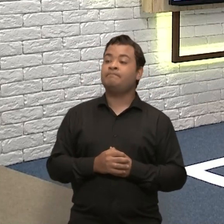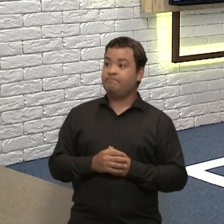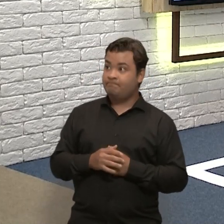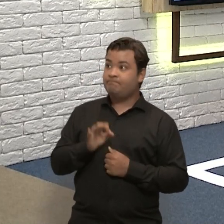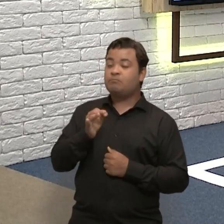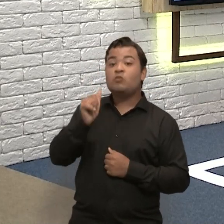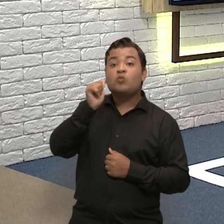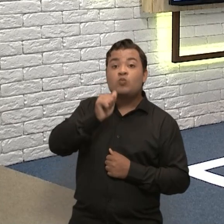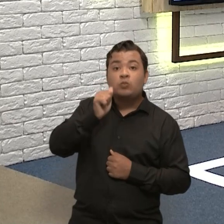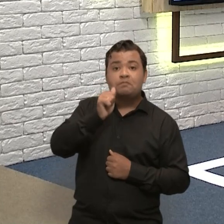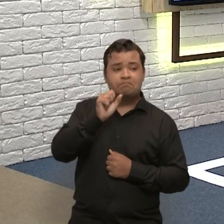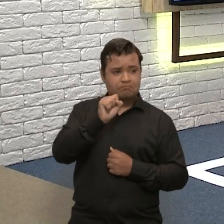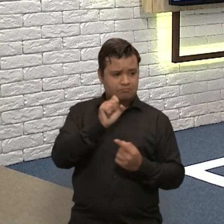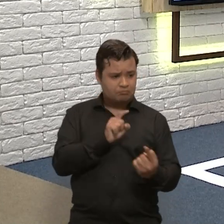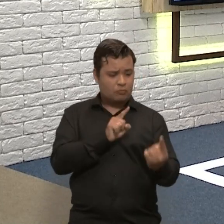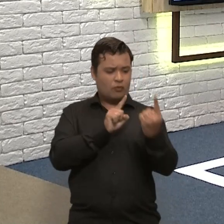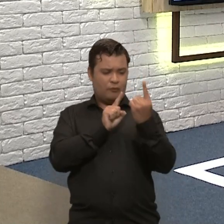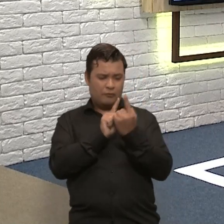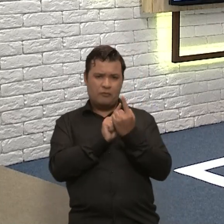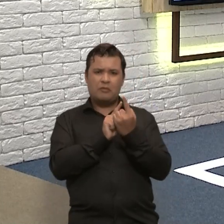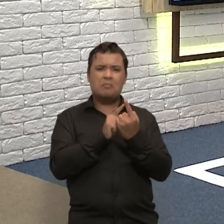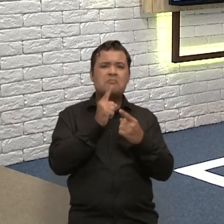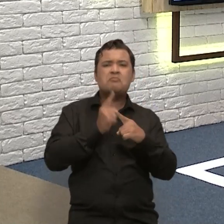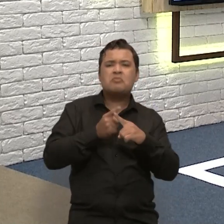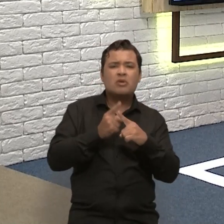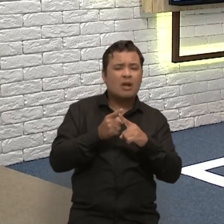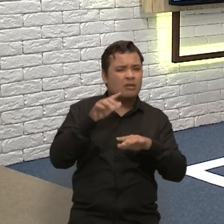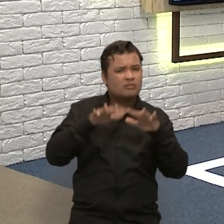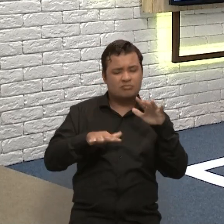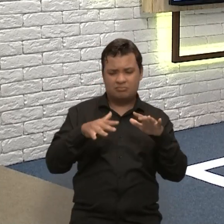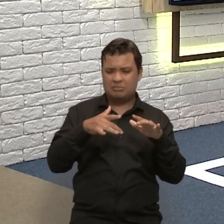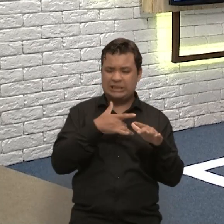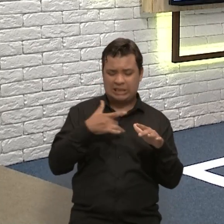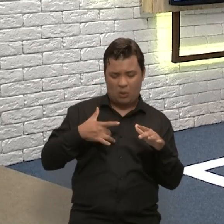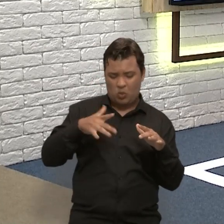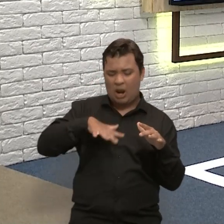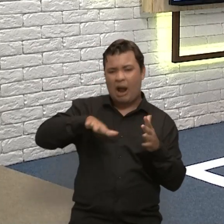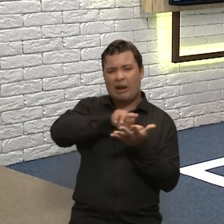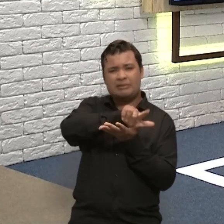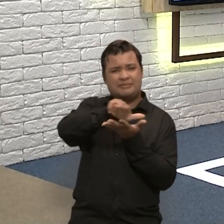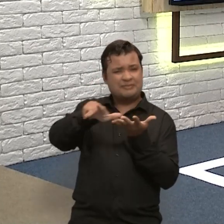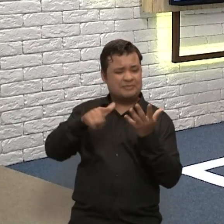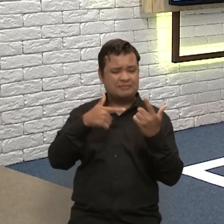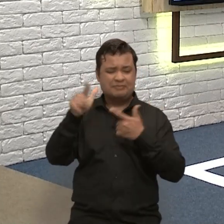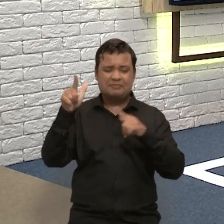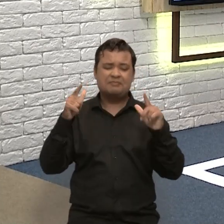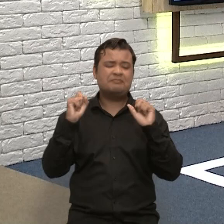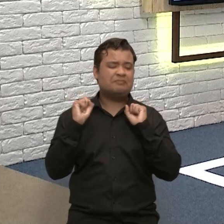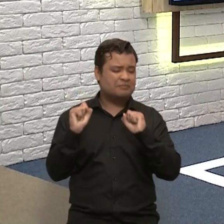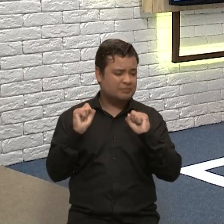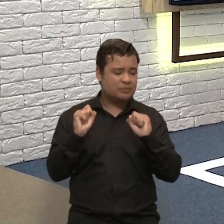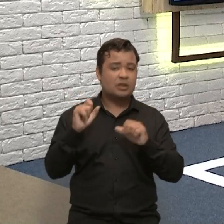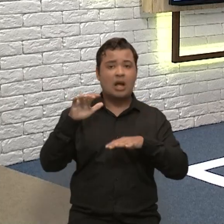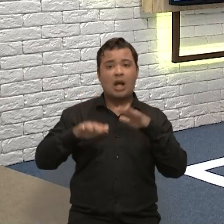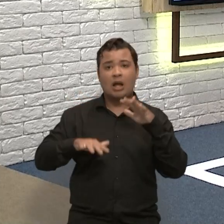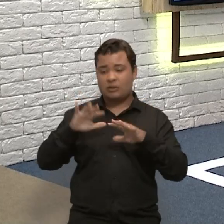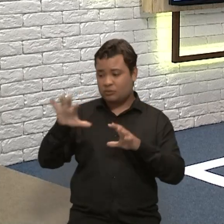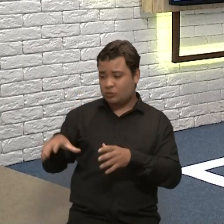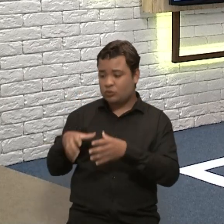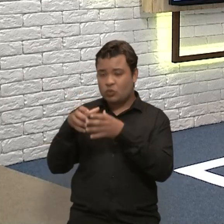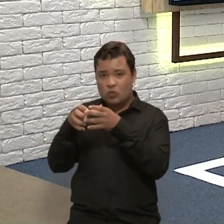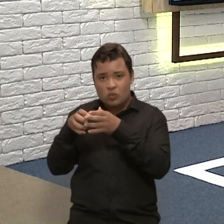vários diagnósticos, por vários tipos, né, de encaminhamentos para o Hospital das Clínicas, igual você falou, tanto encaminhado via regulação